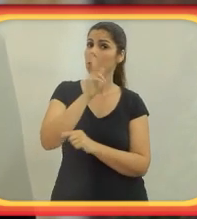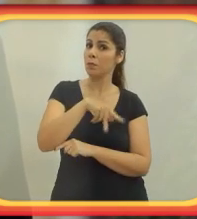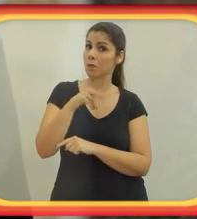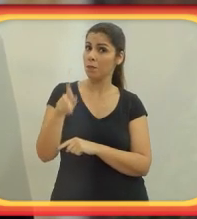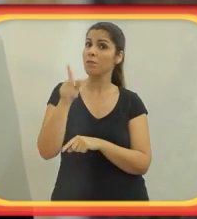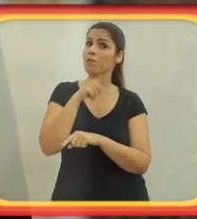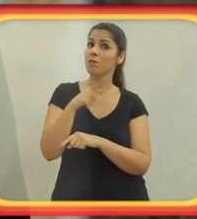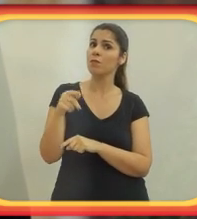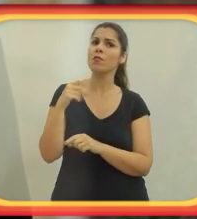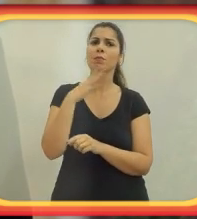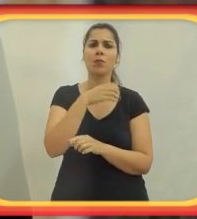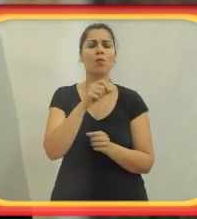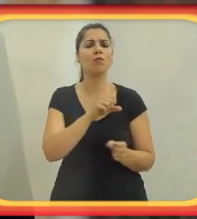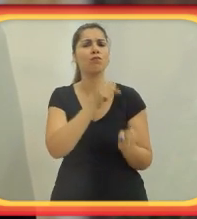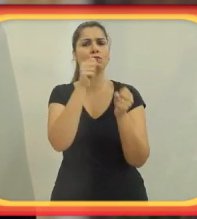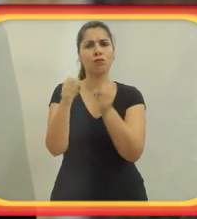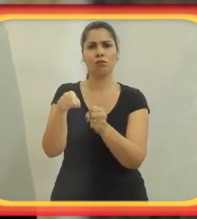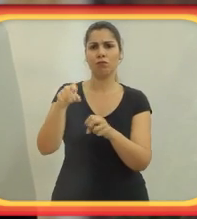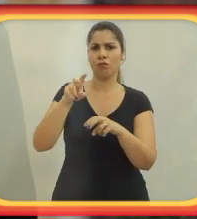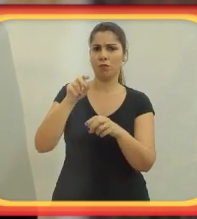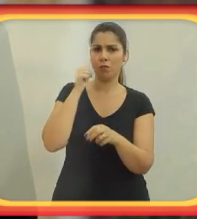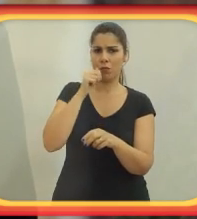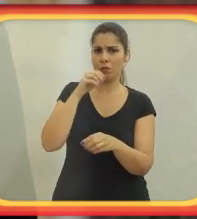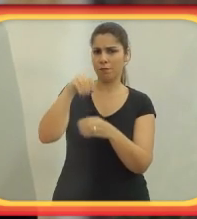que me marcou muito.